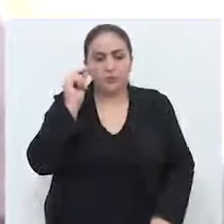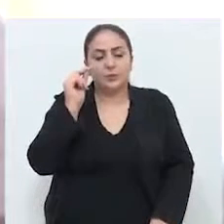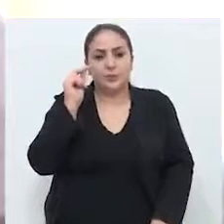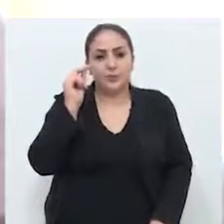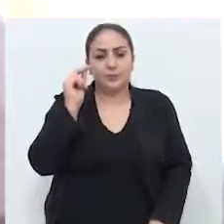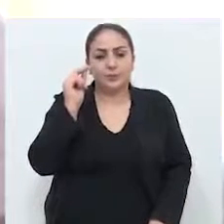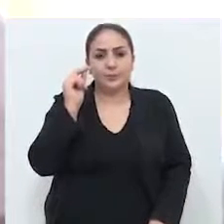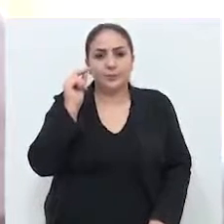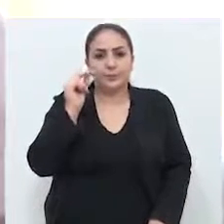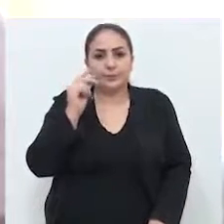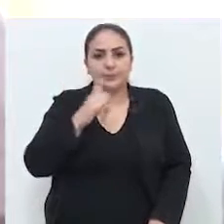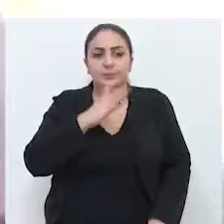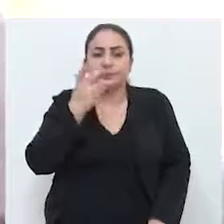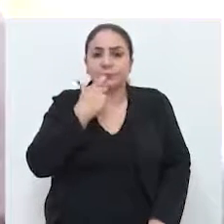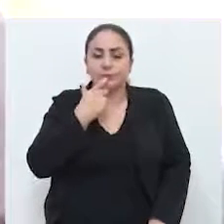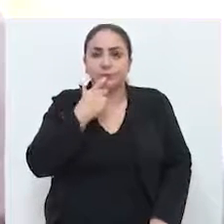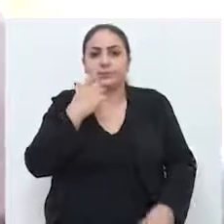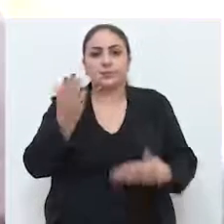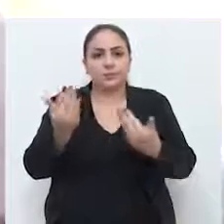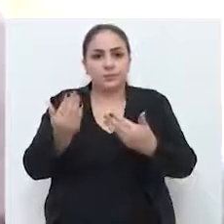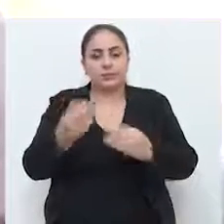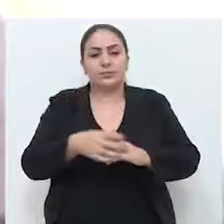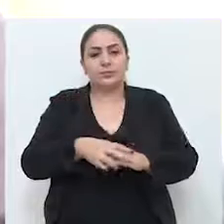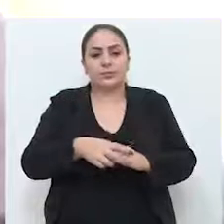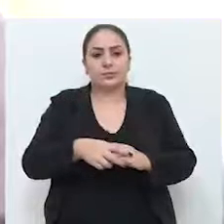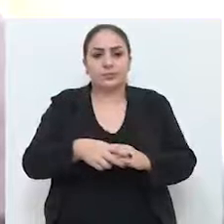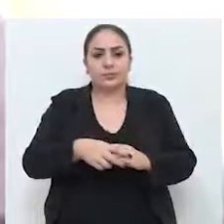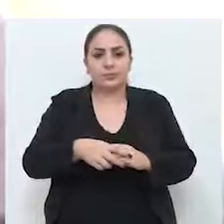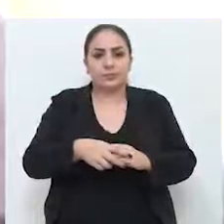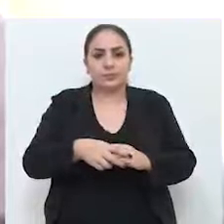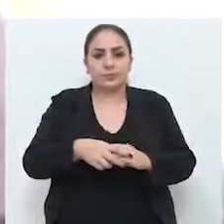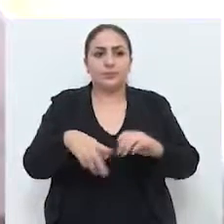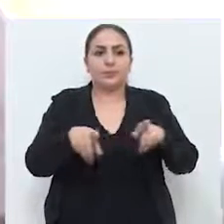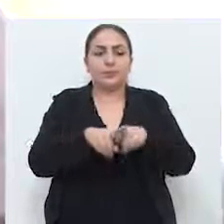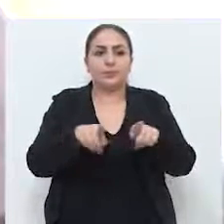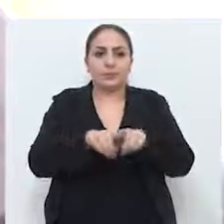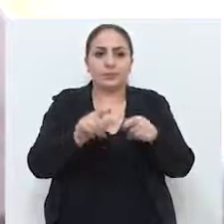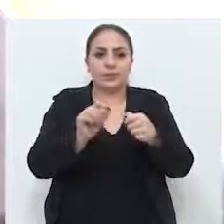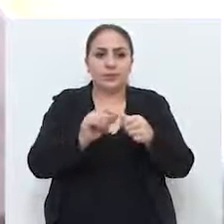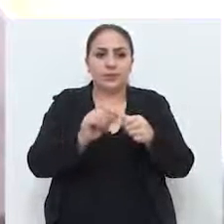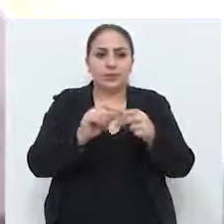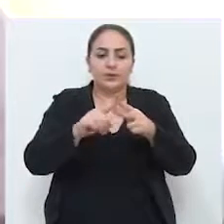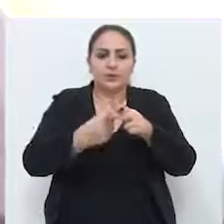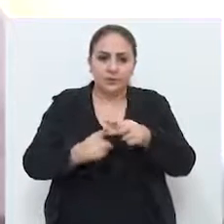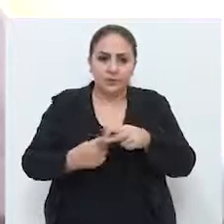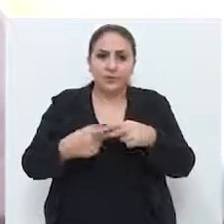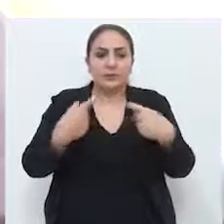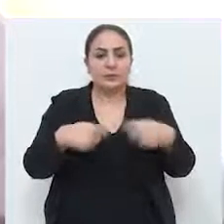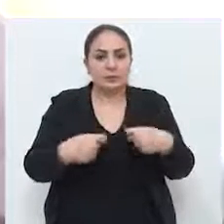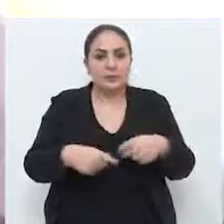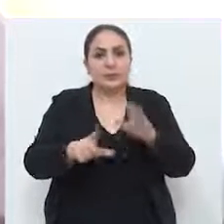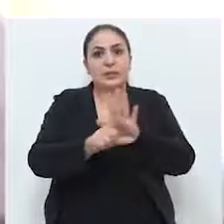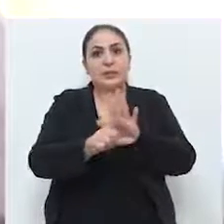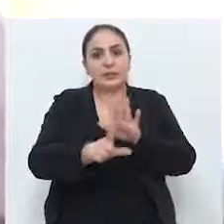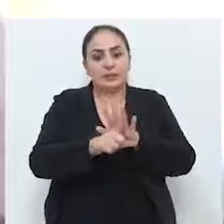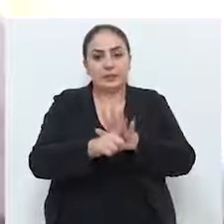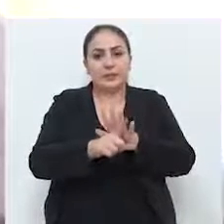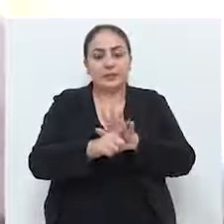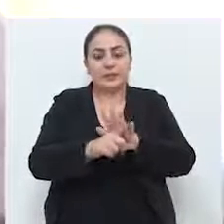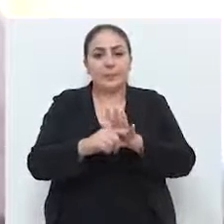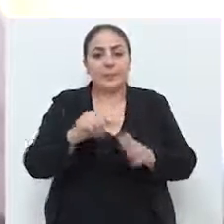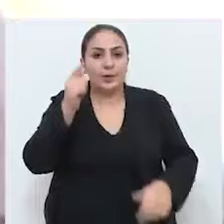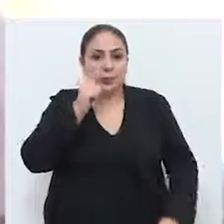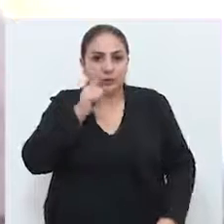Municipal da Criança e do Adolescente, e fazer os ajustes necessários na